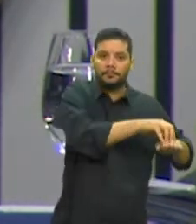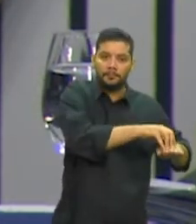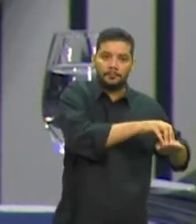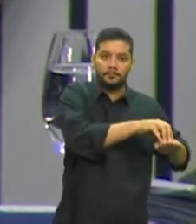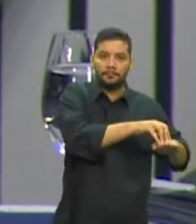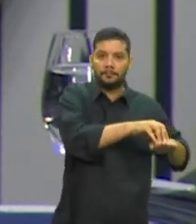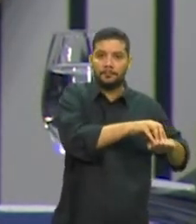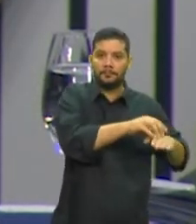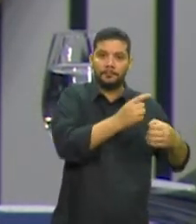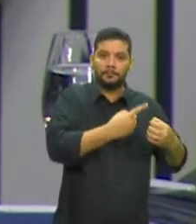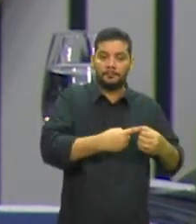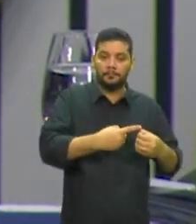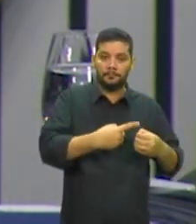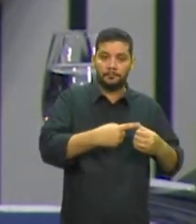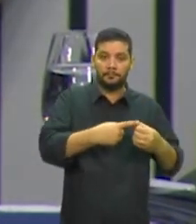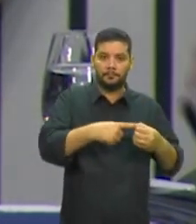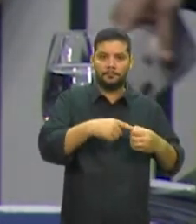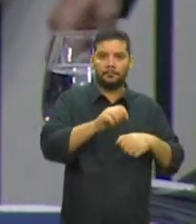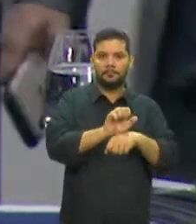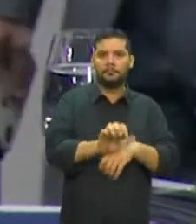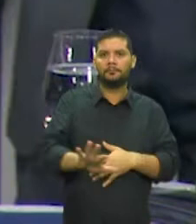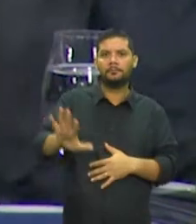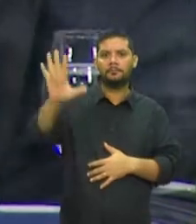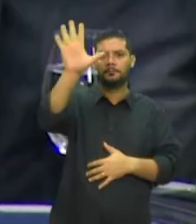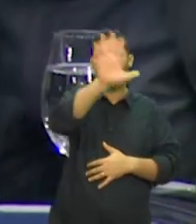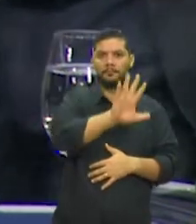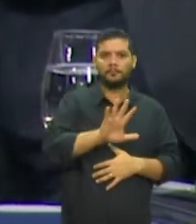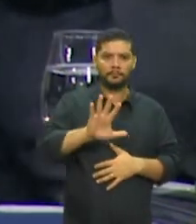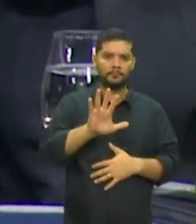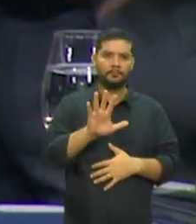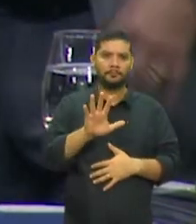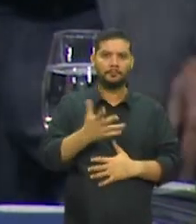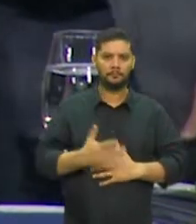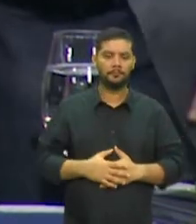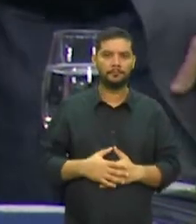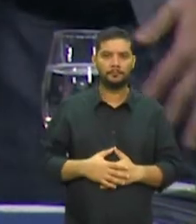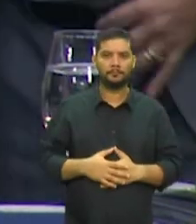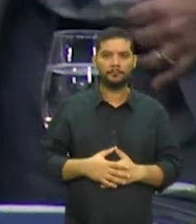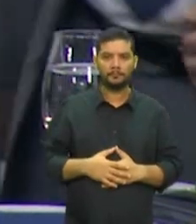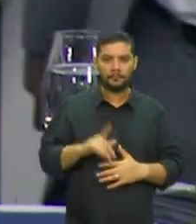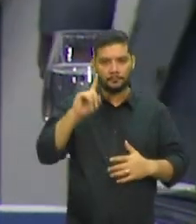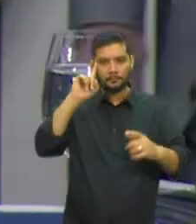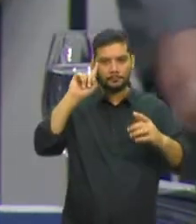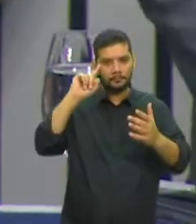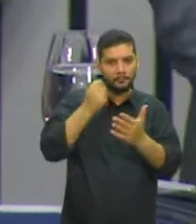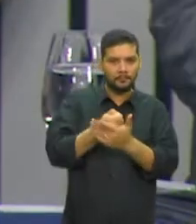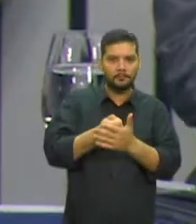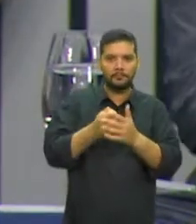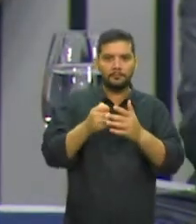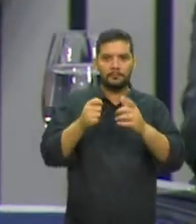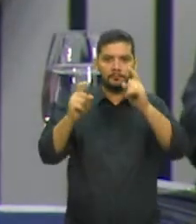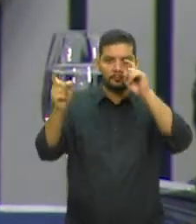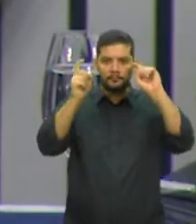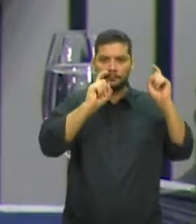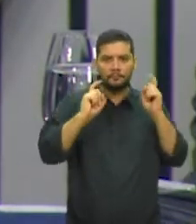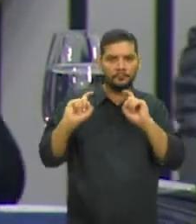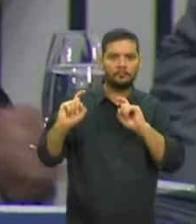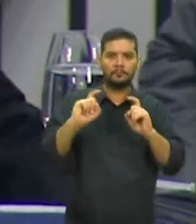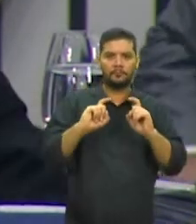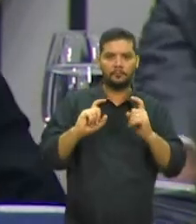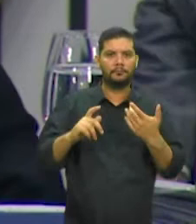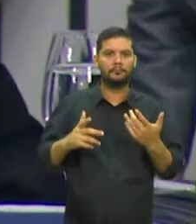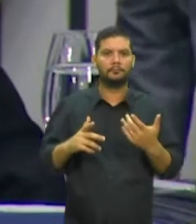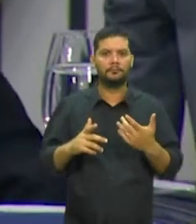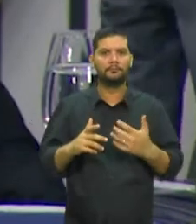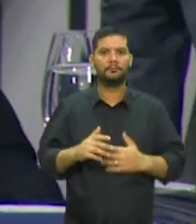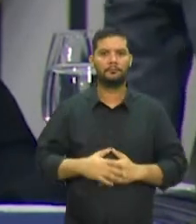o interior do Estado, descentralizando as tomadas de decisões que acontecem